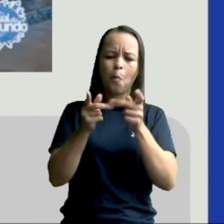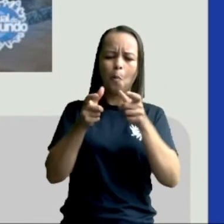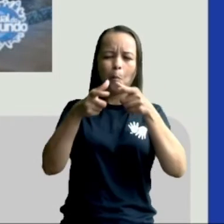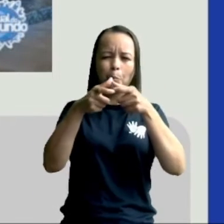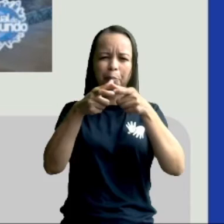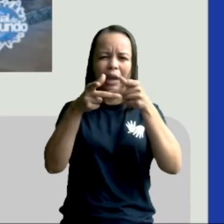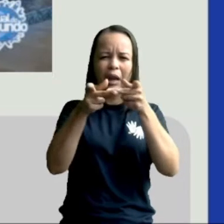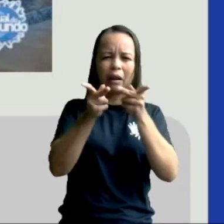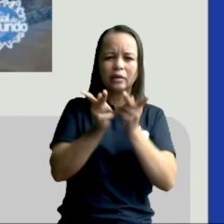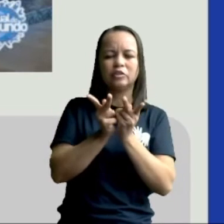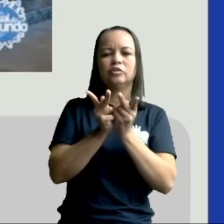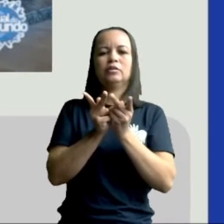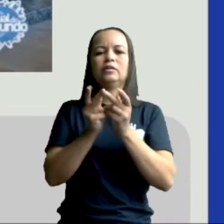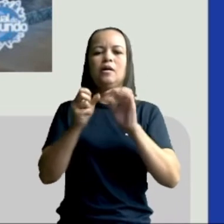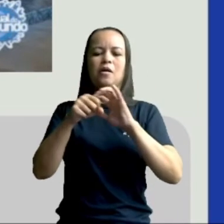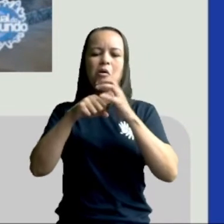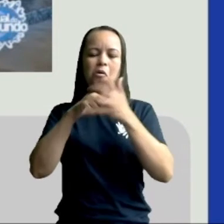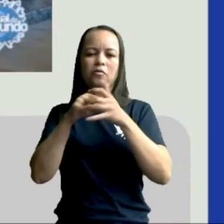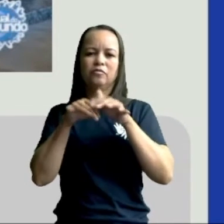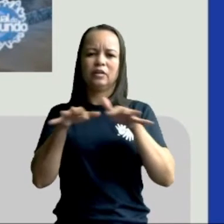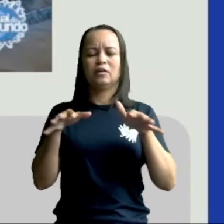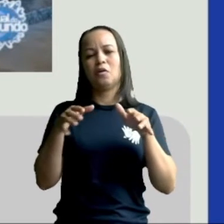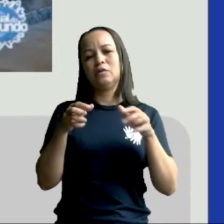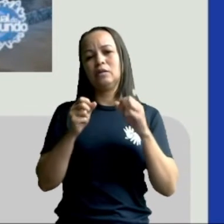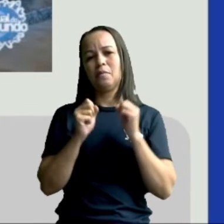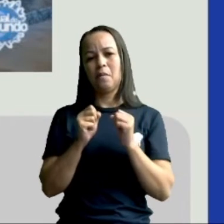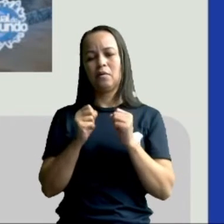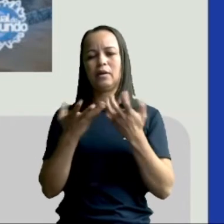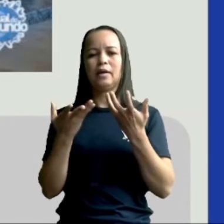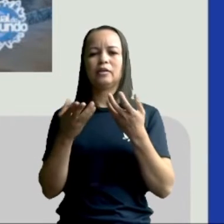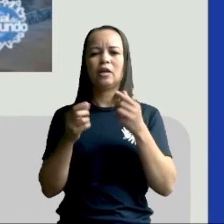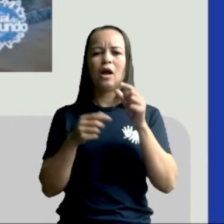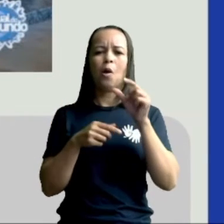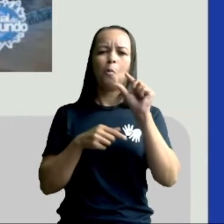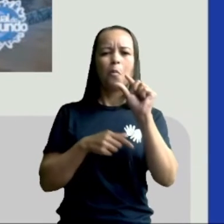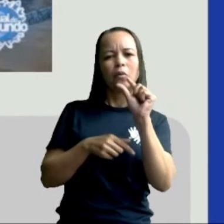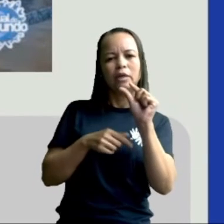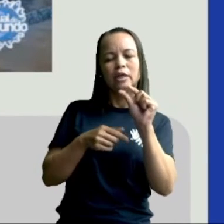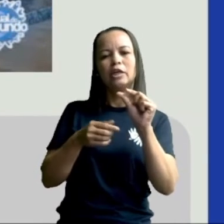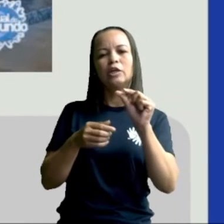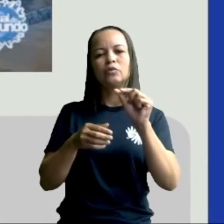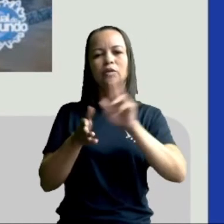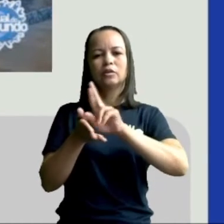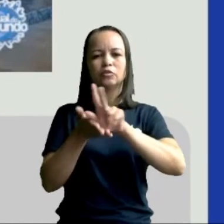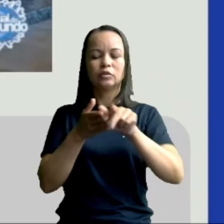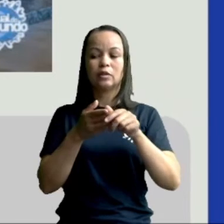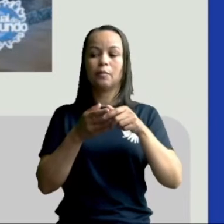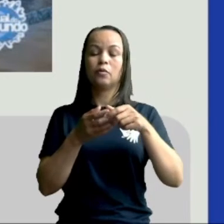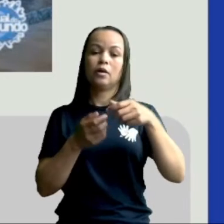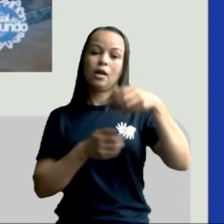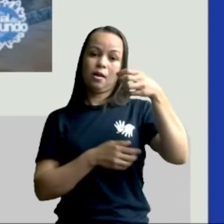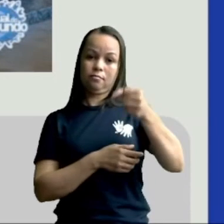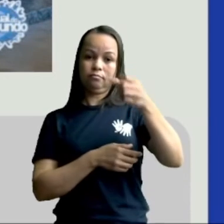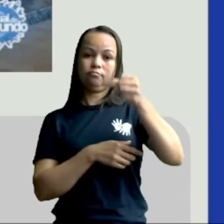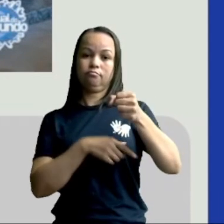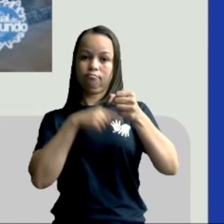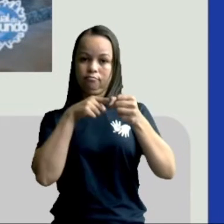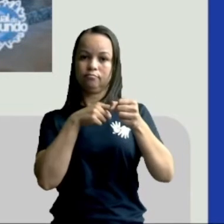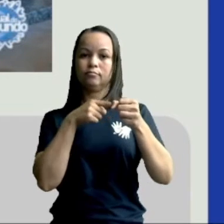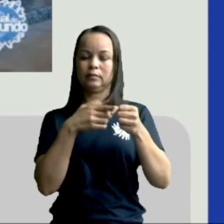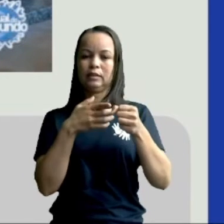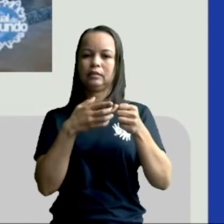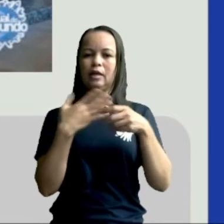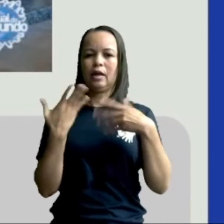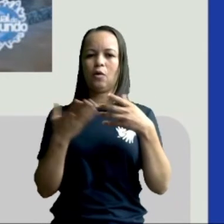de coronavírus, talvez você queira gastar um pouquinho só dos ingredientes, porque o segundo ingrediente é leite. O ideal é que